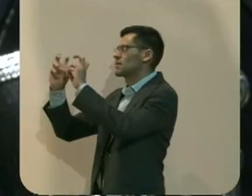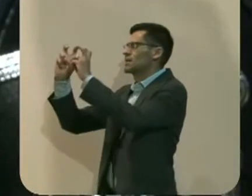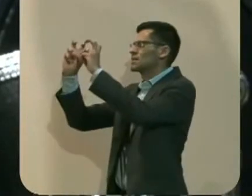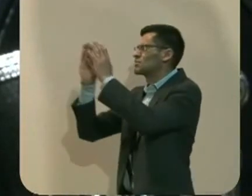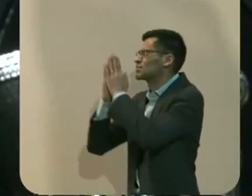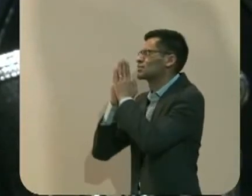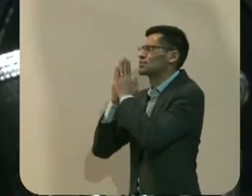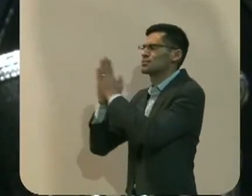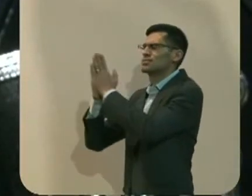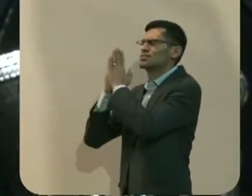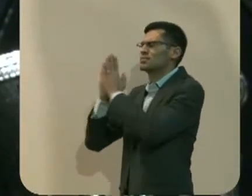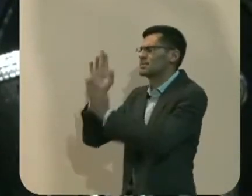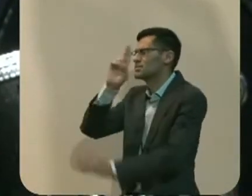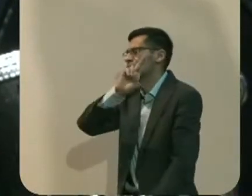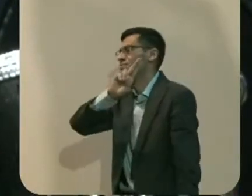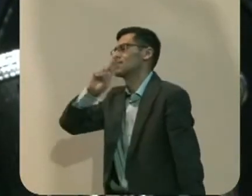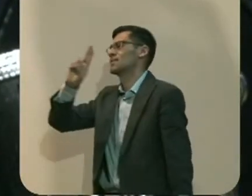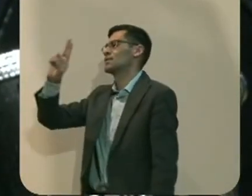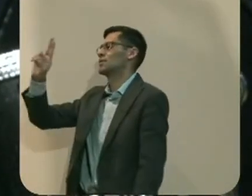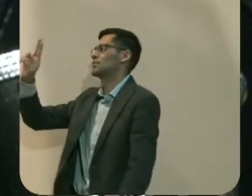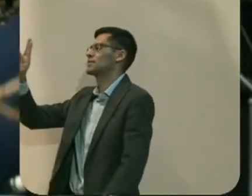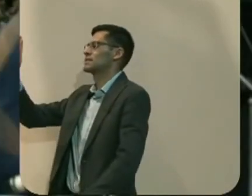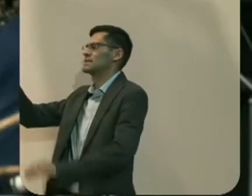E clamamos